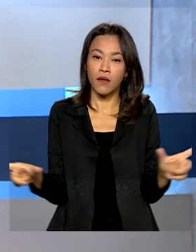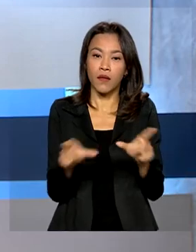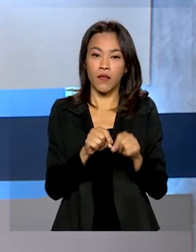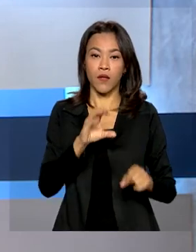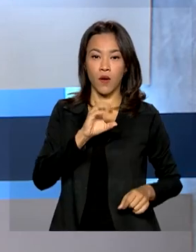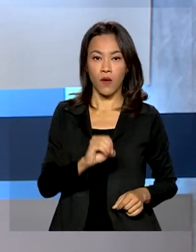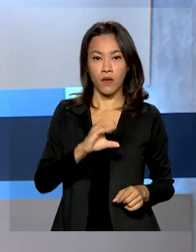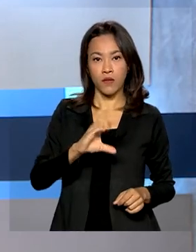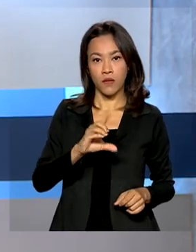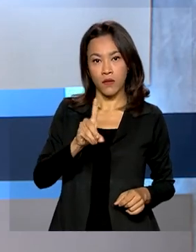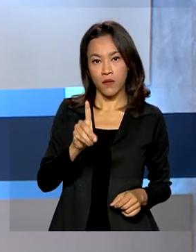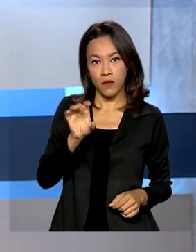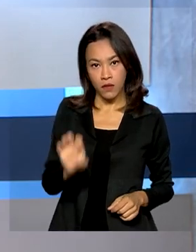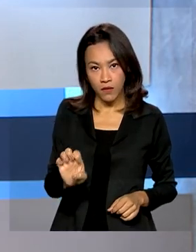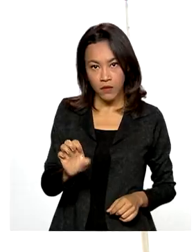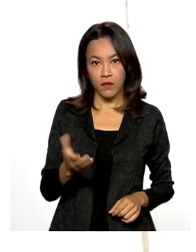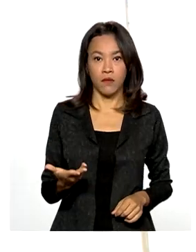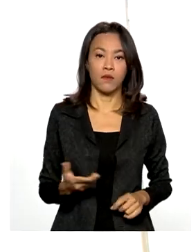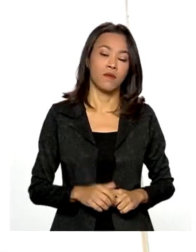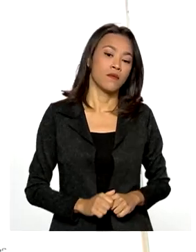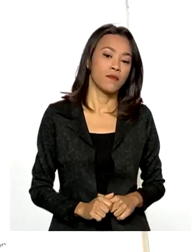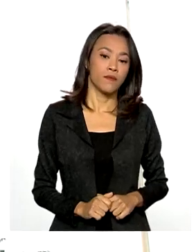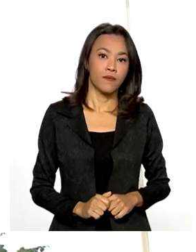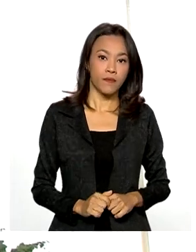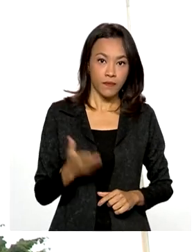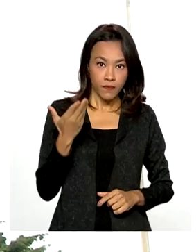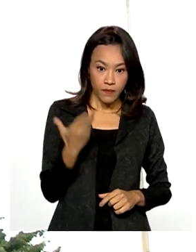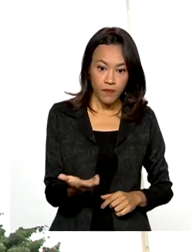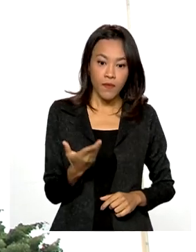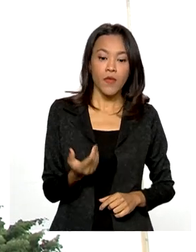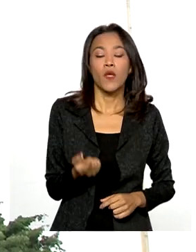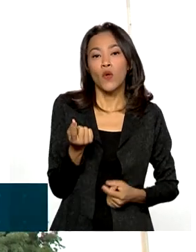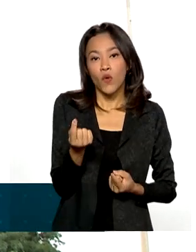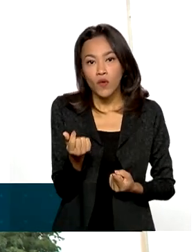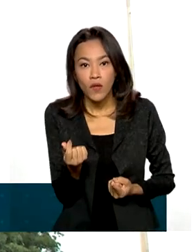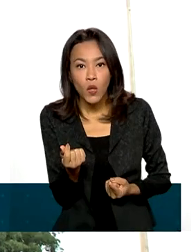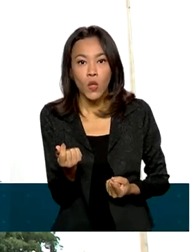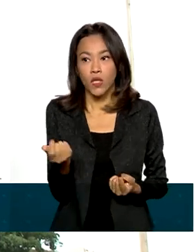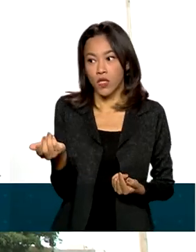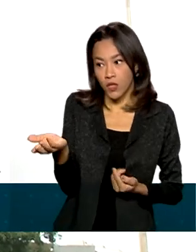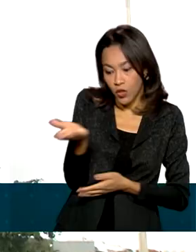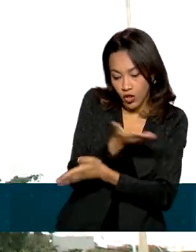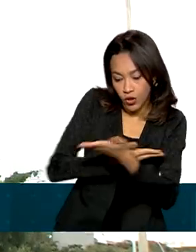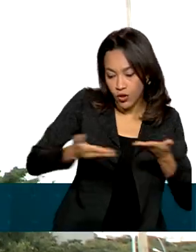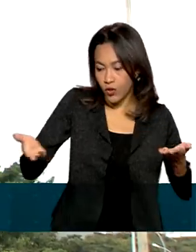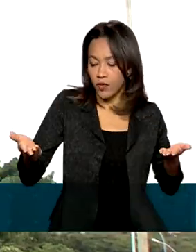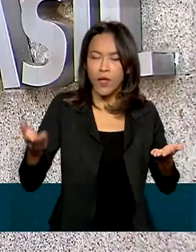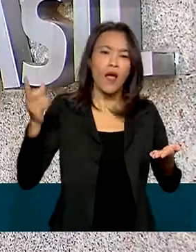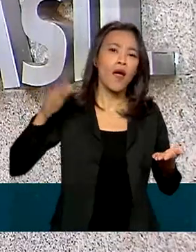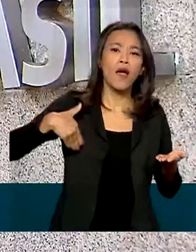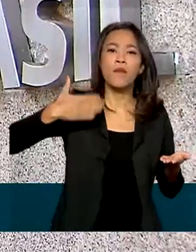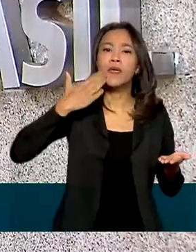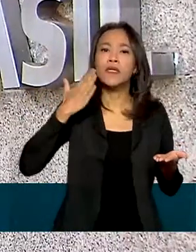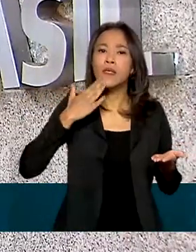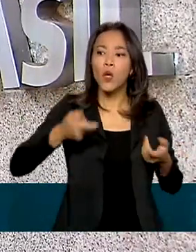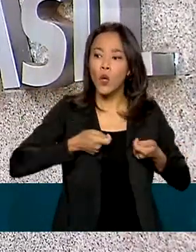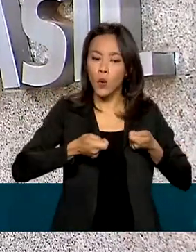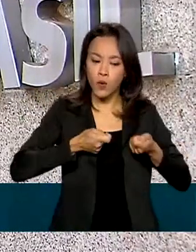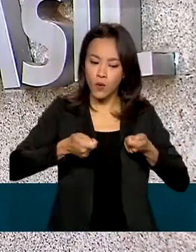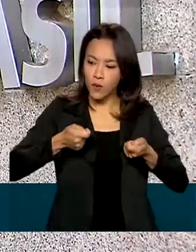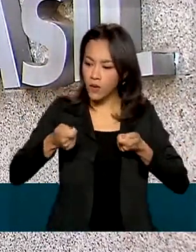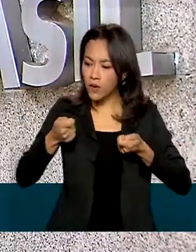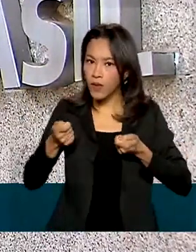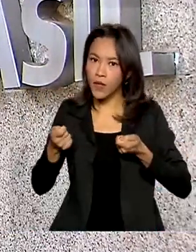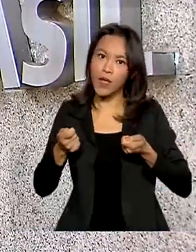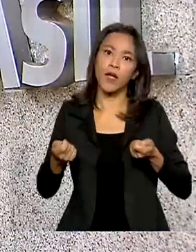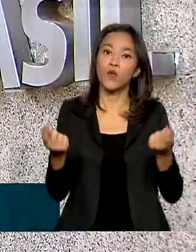Desenvolvimento Econômico, OCDE. O sistema de preços de transferência é utilizado para identificar os controles relacionados